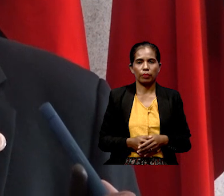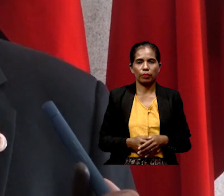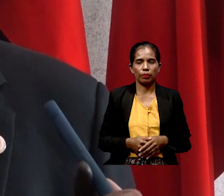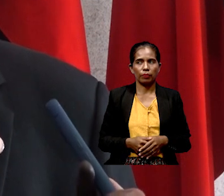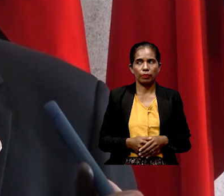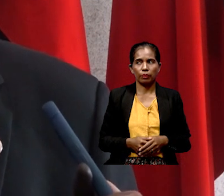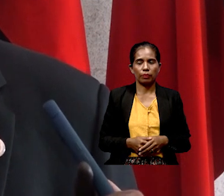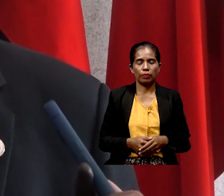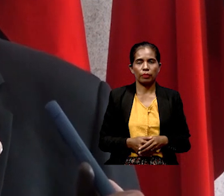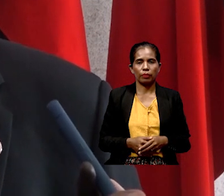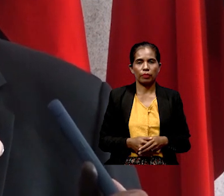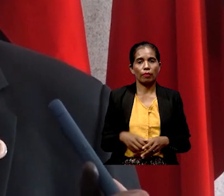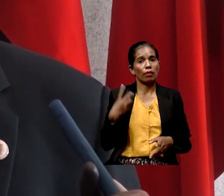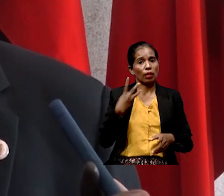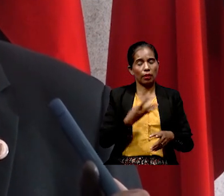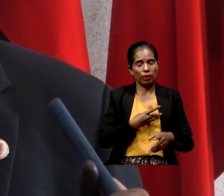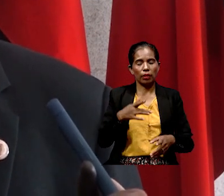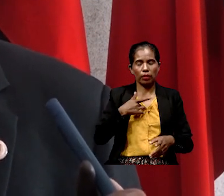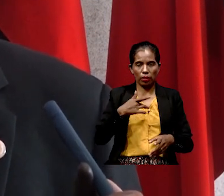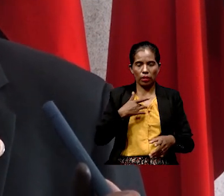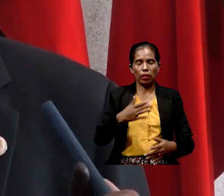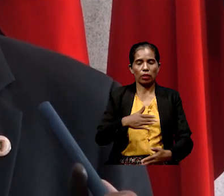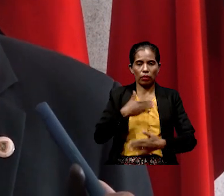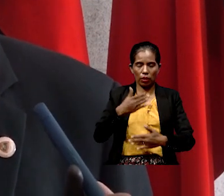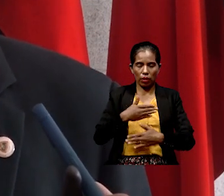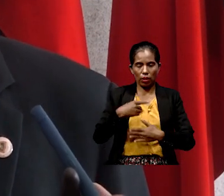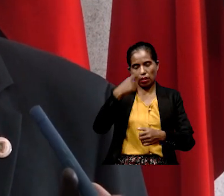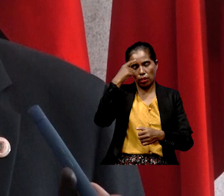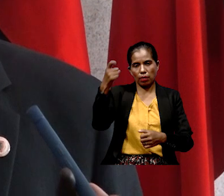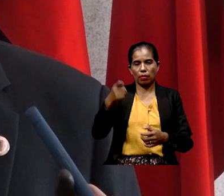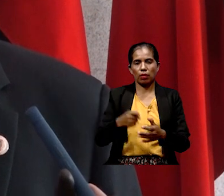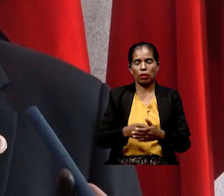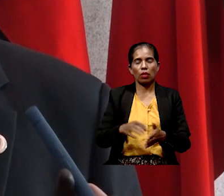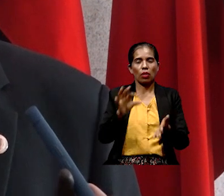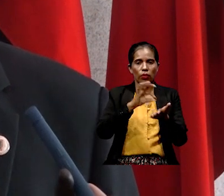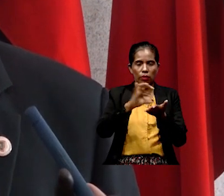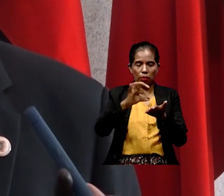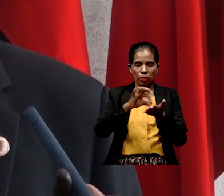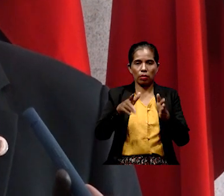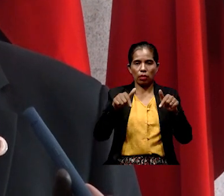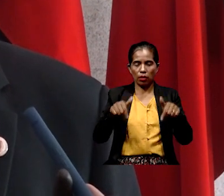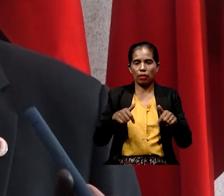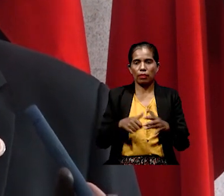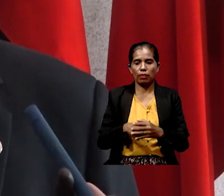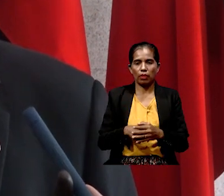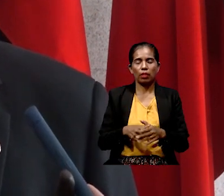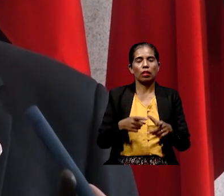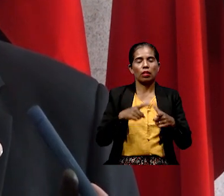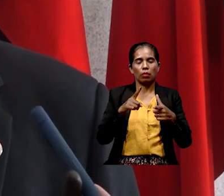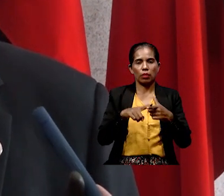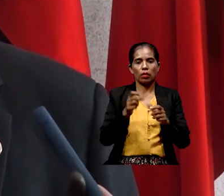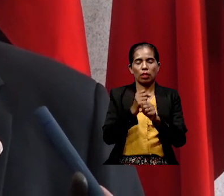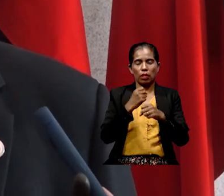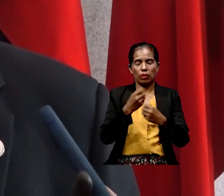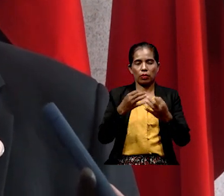o então, eu sinto orgulho, a intenção também, a formação da e depois finaliza